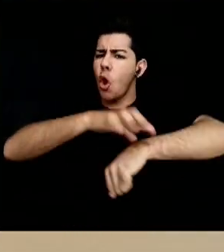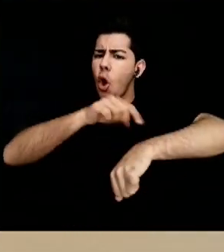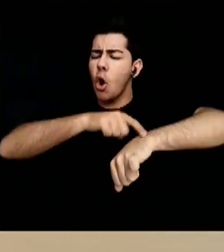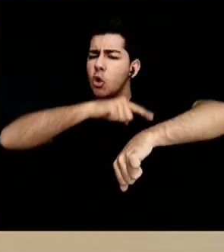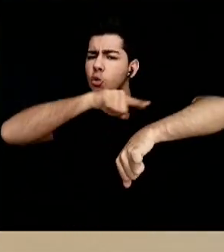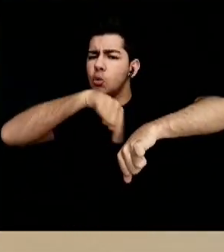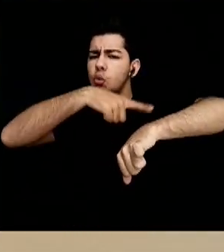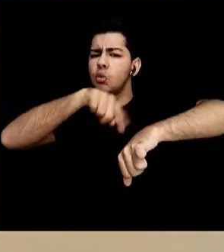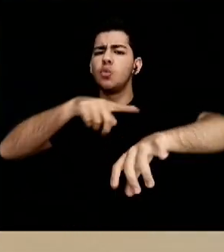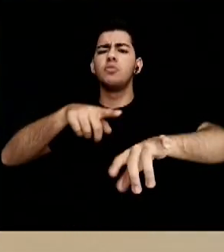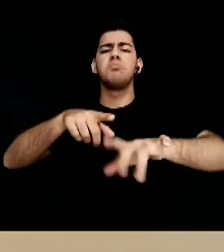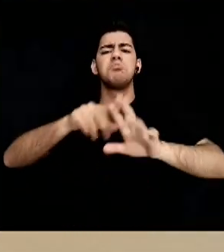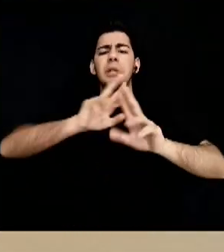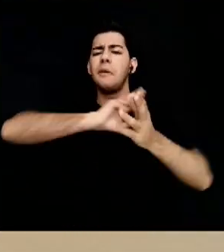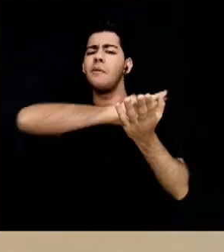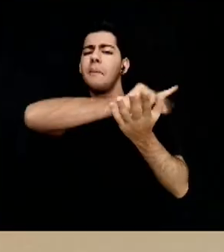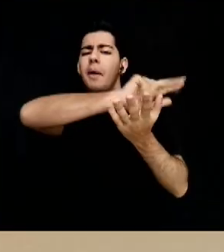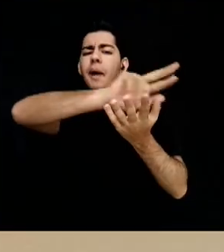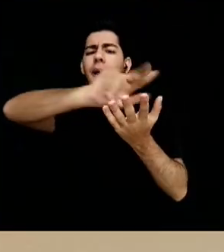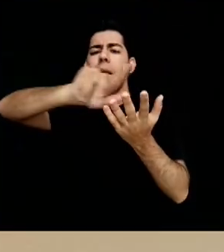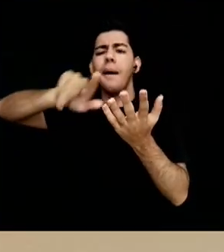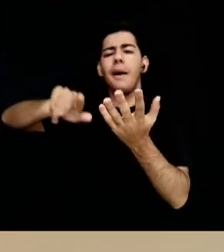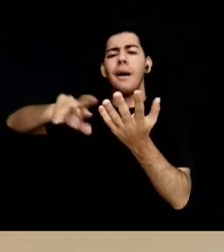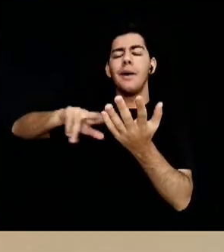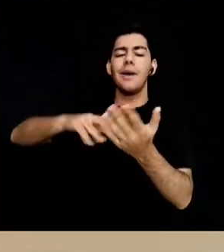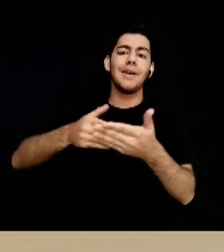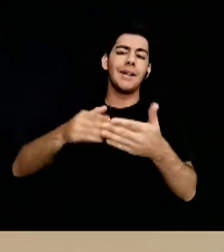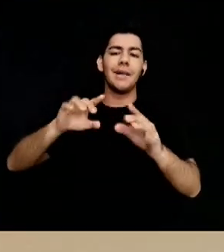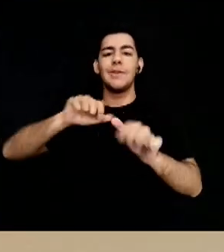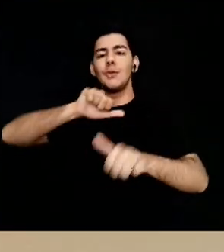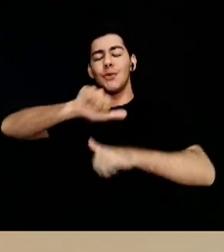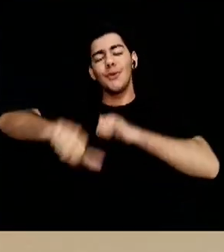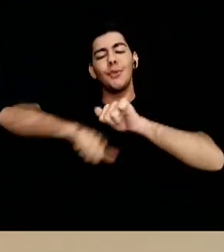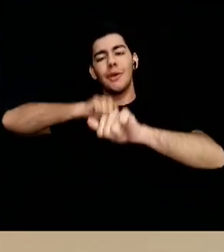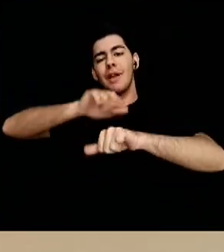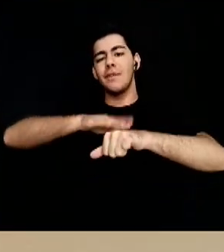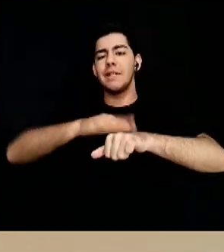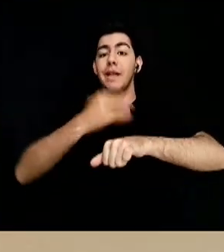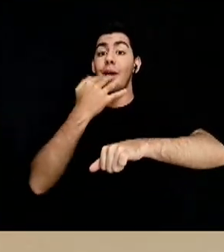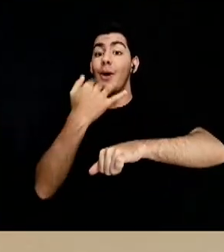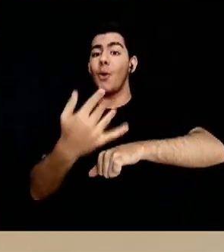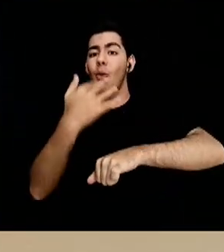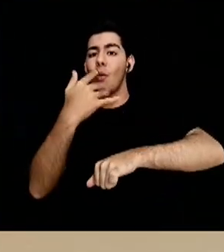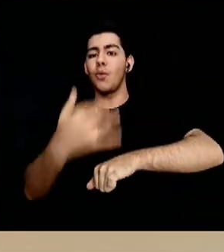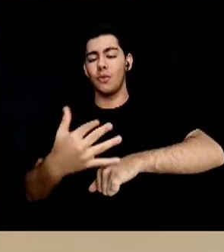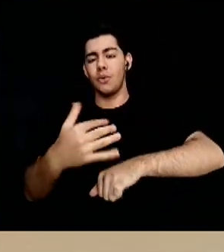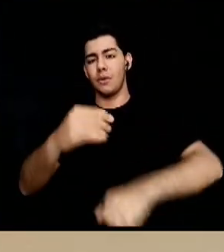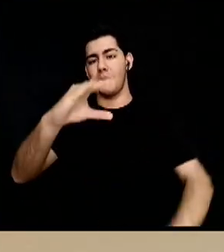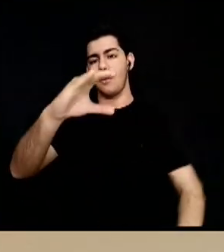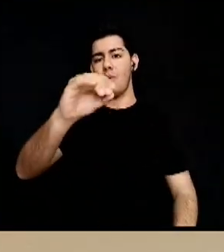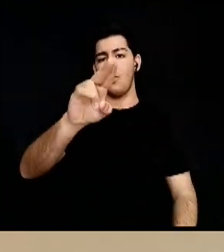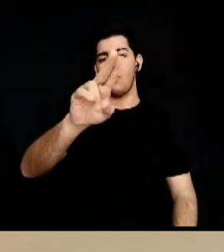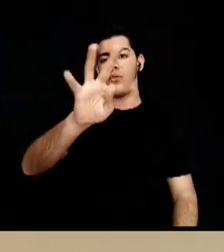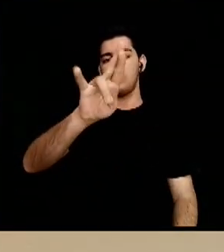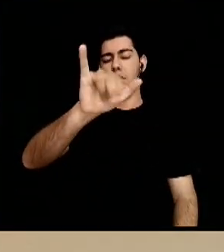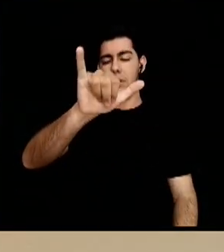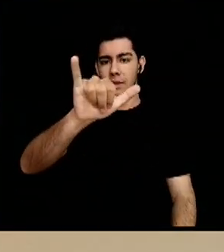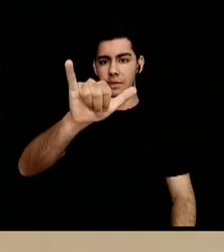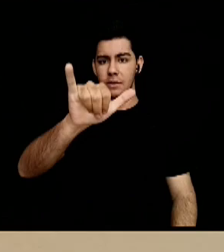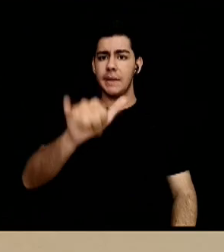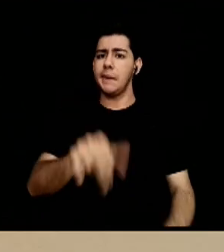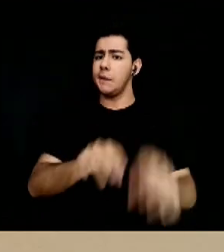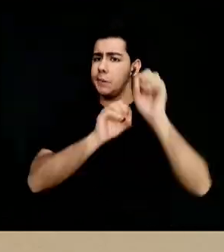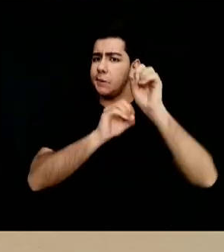Depois eu passei para pintura. Eu gosto muito de pintura country, né? Dou aula de pintura country, pintura